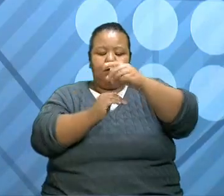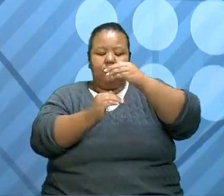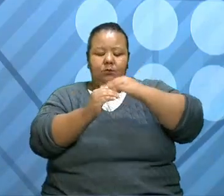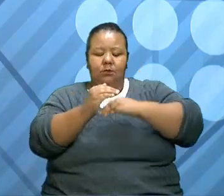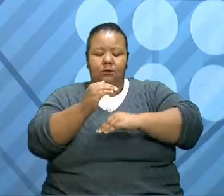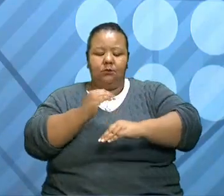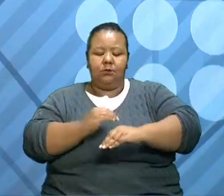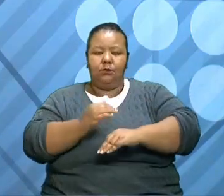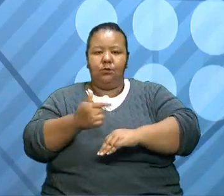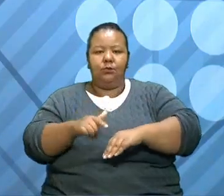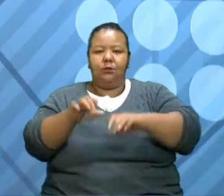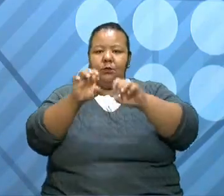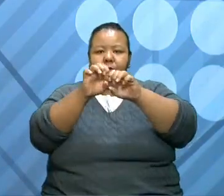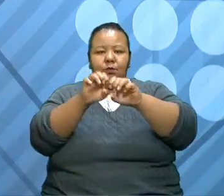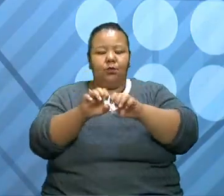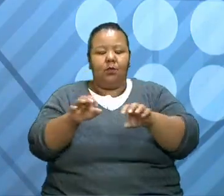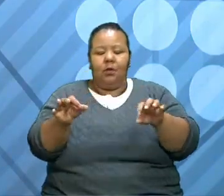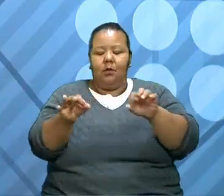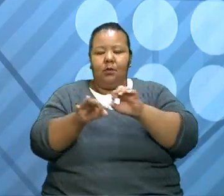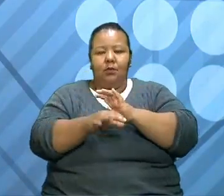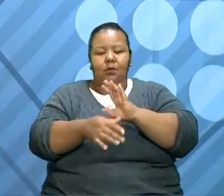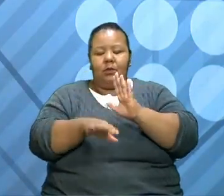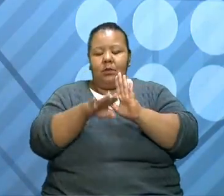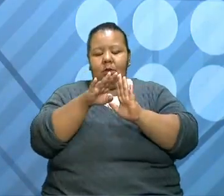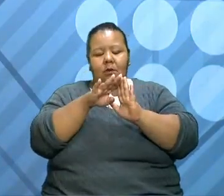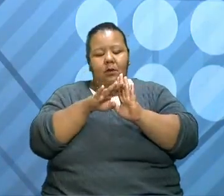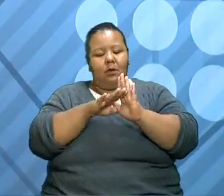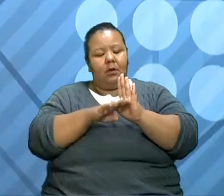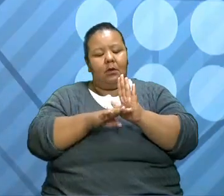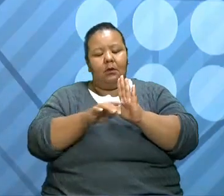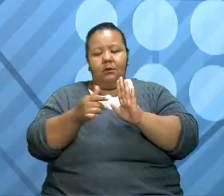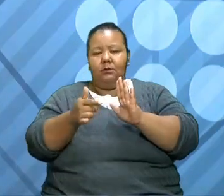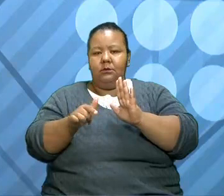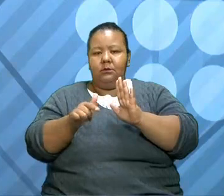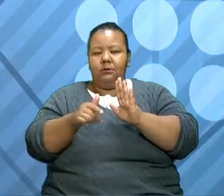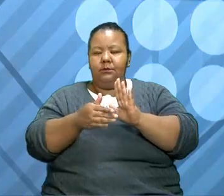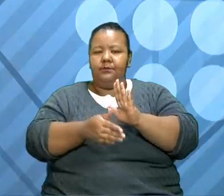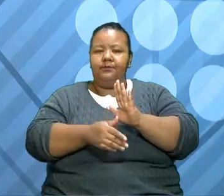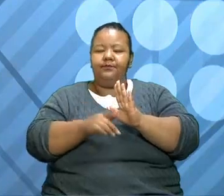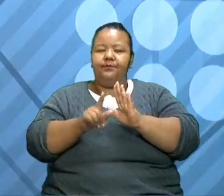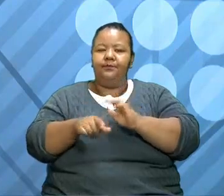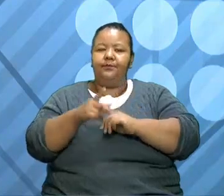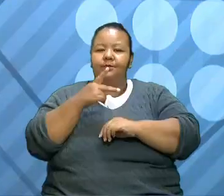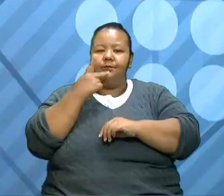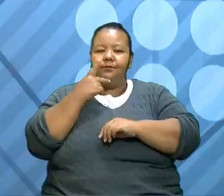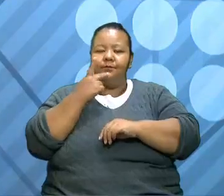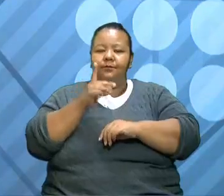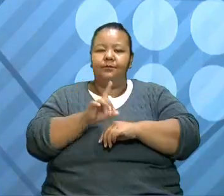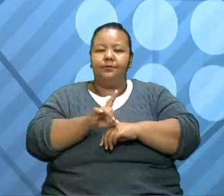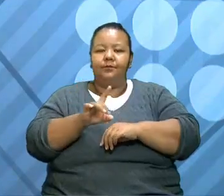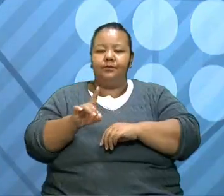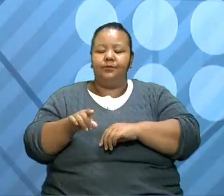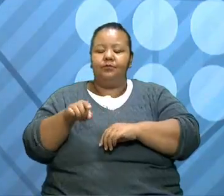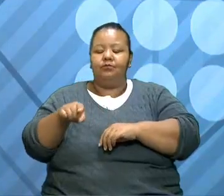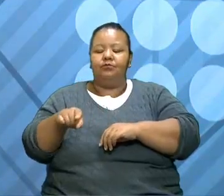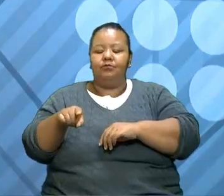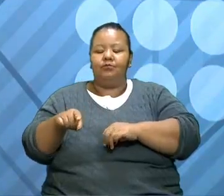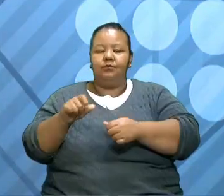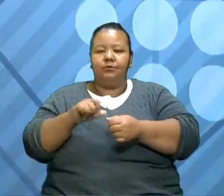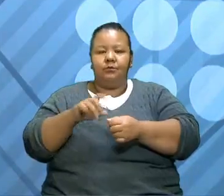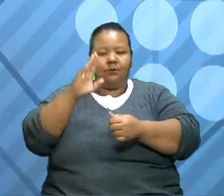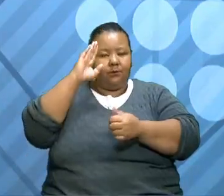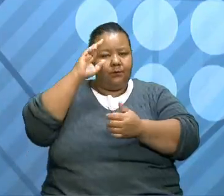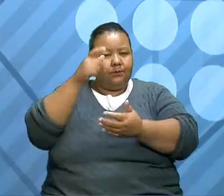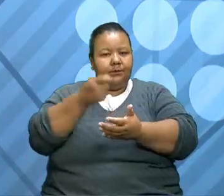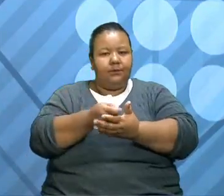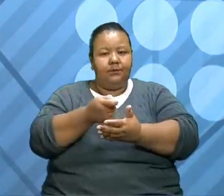não tenho uma estrutura definida, eu não tenho uma hierarquia completamente definida, onde eu falo assim, é só o João que toma a